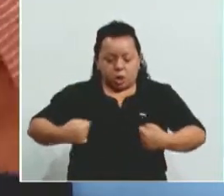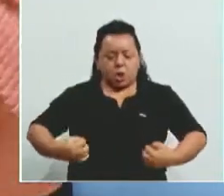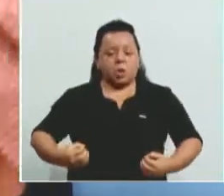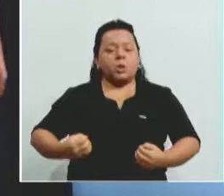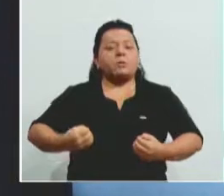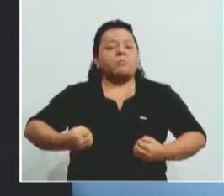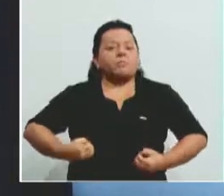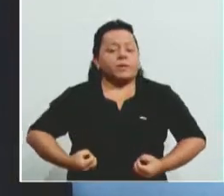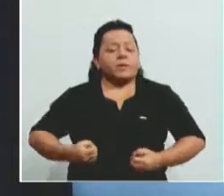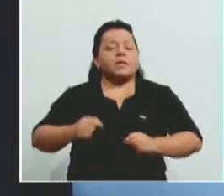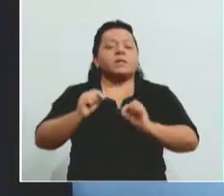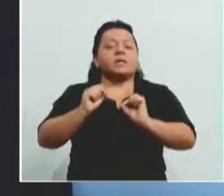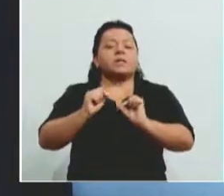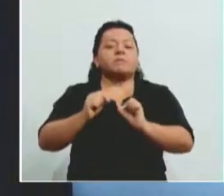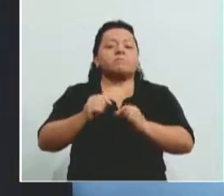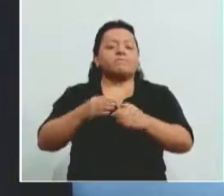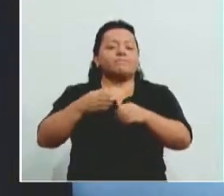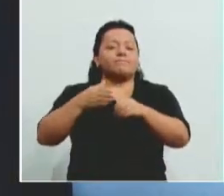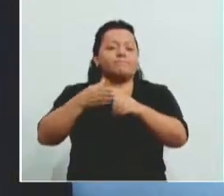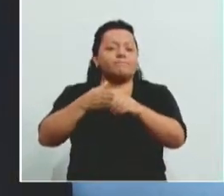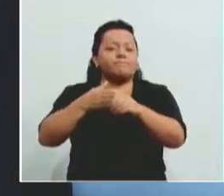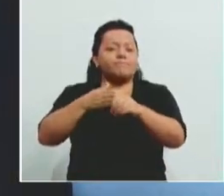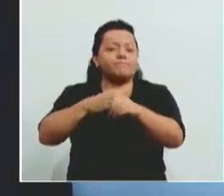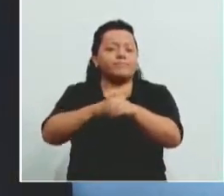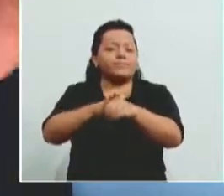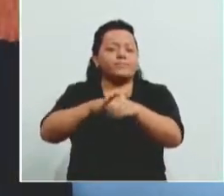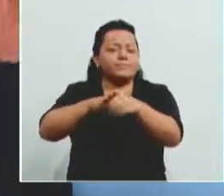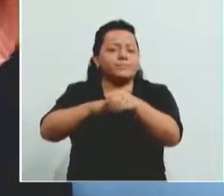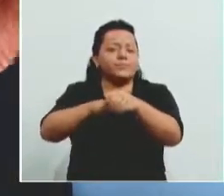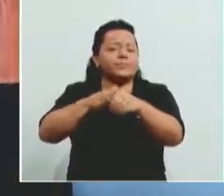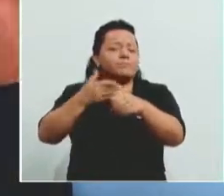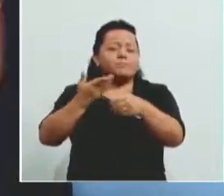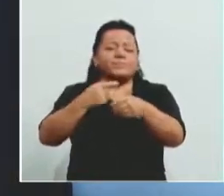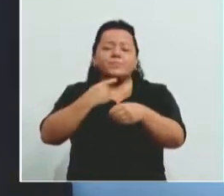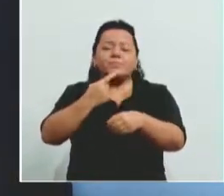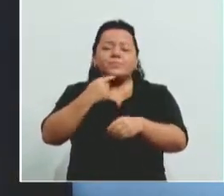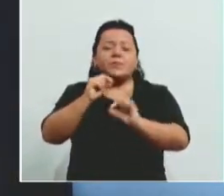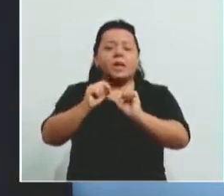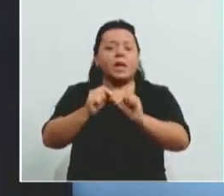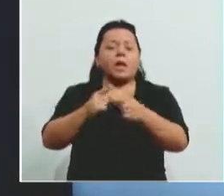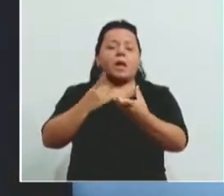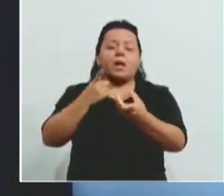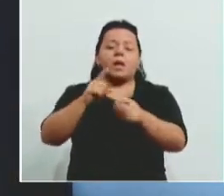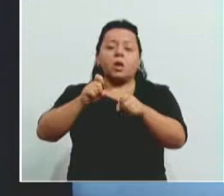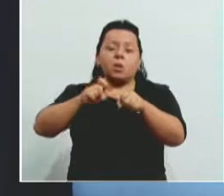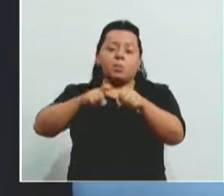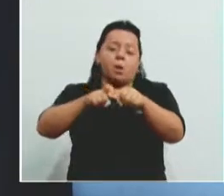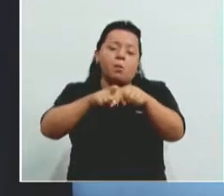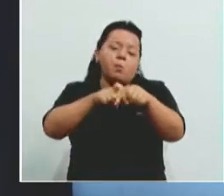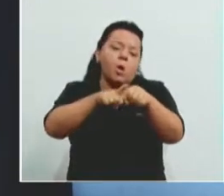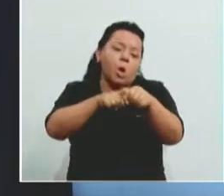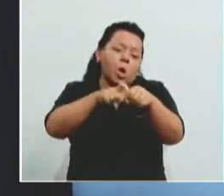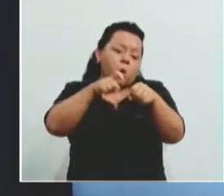e a tuba uterina, gente, é o canalzinho onde o espermatozoide vai encontrar com o óvulo. Se ele está fechado por